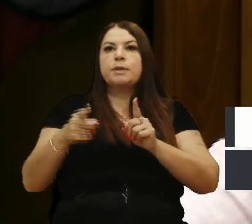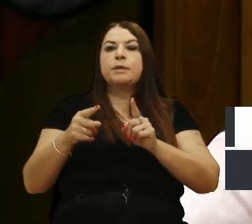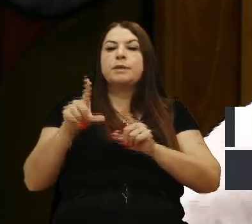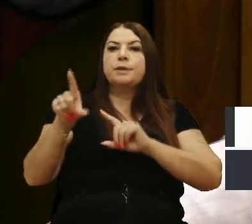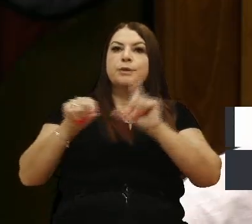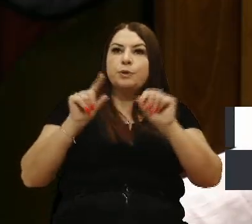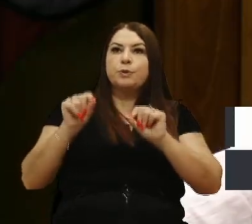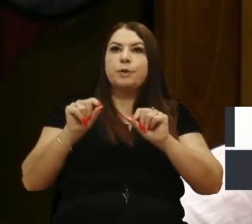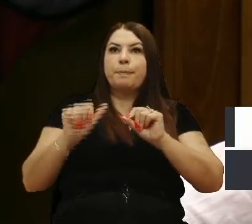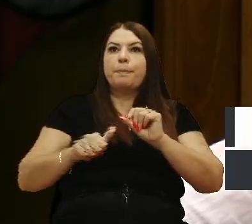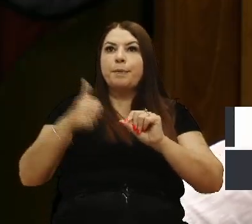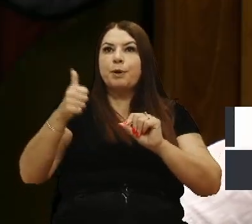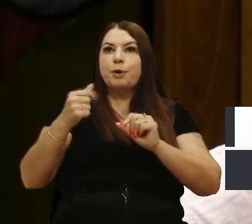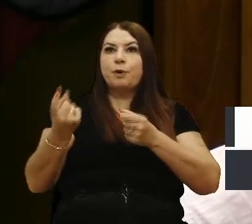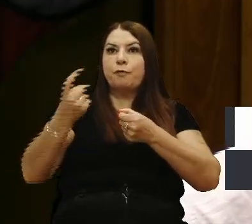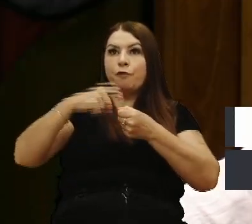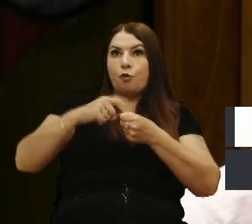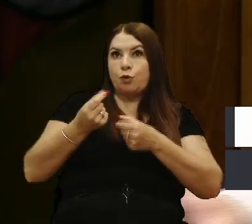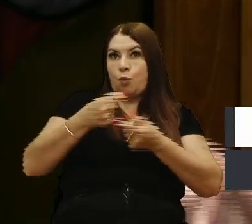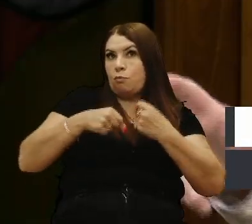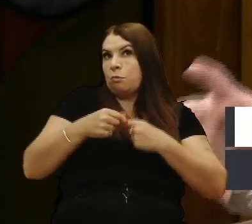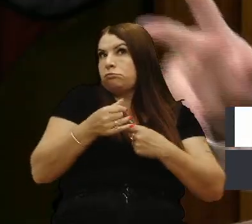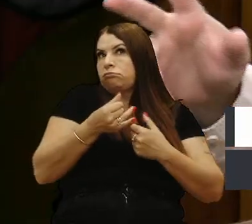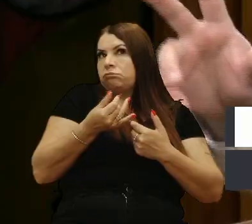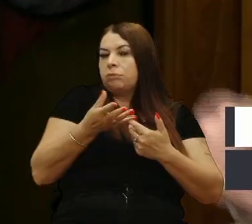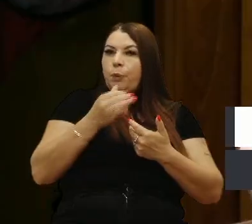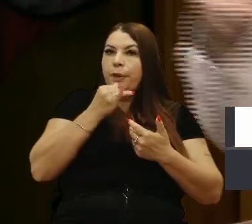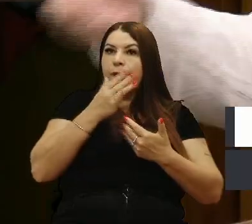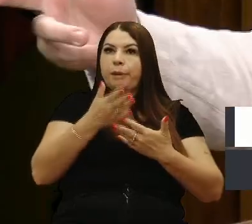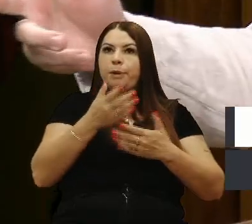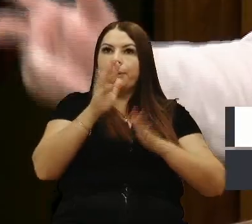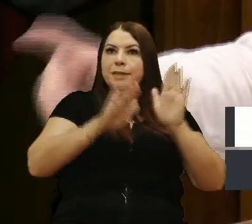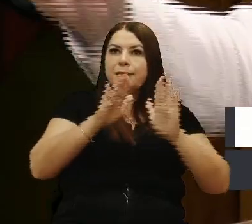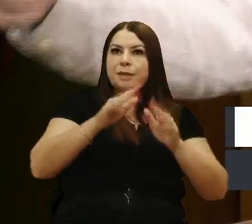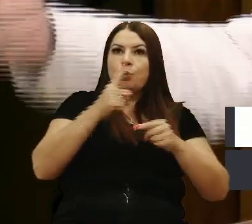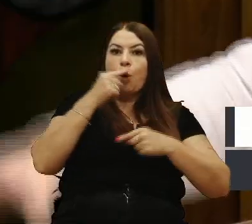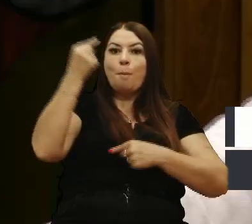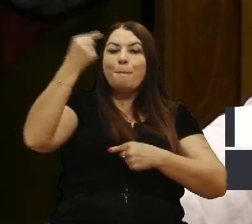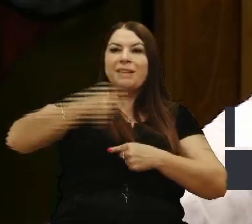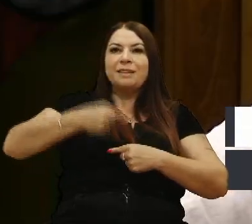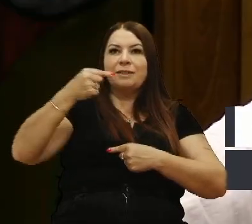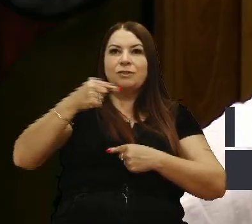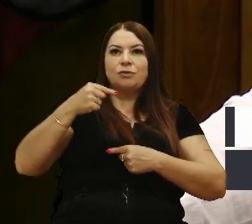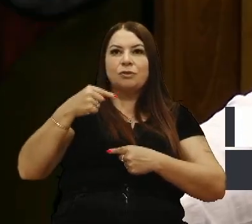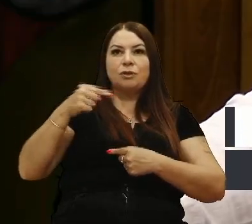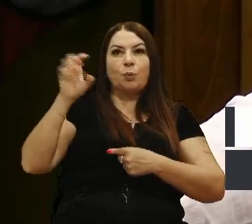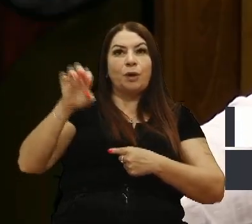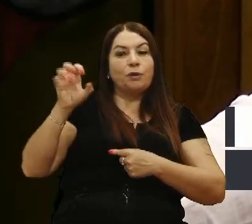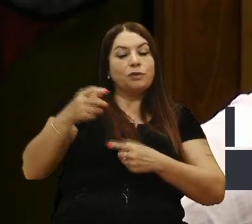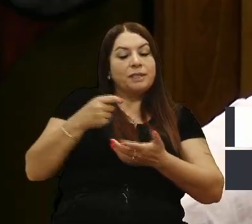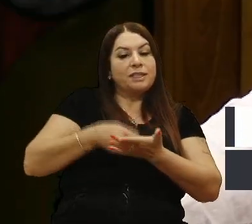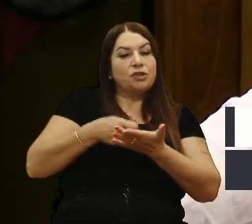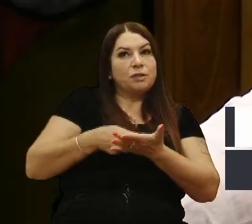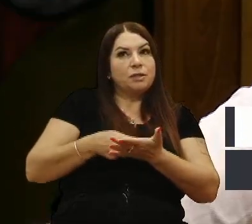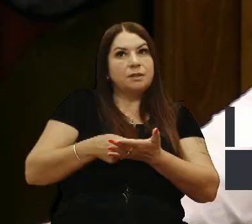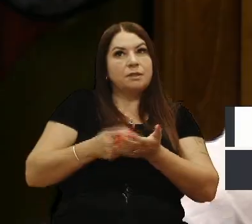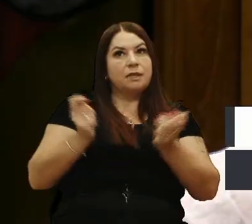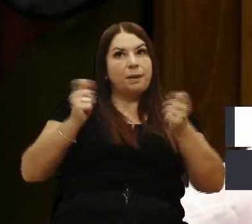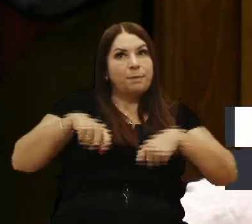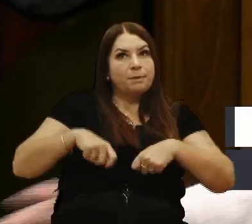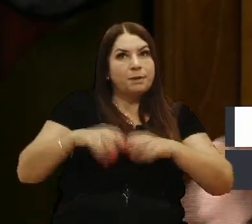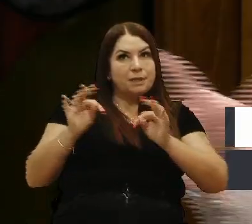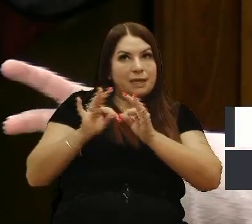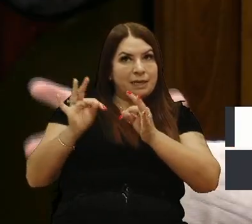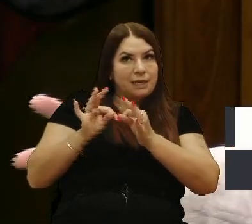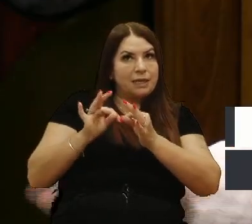opção de melhor retorno econômico, como se fosse as licitações dos pedágios, né, que o Eduardo Leite exigia. A gente vai ter a capacidade